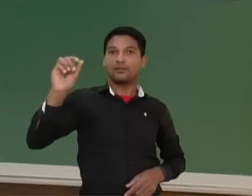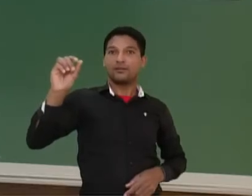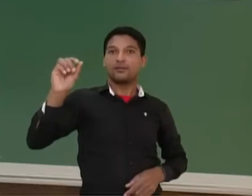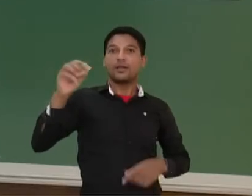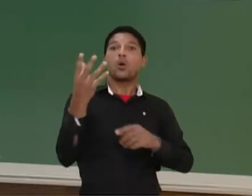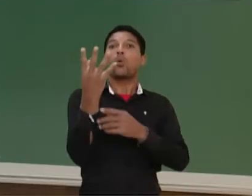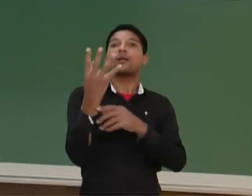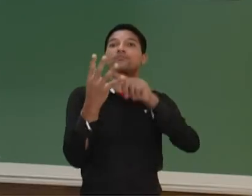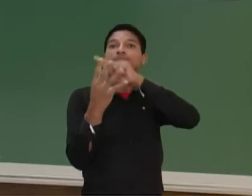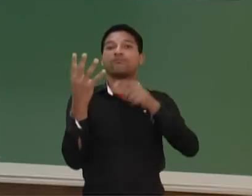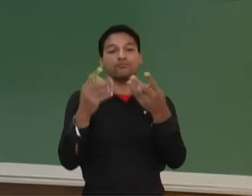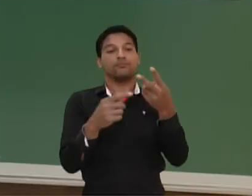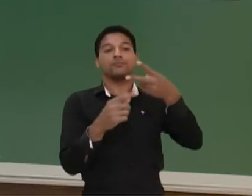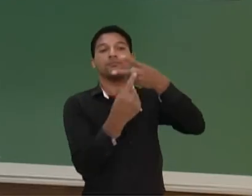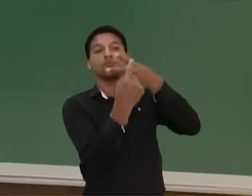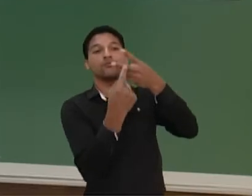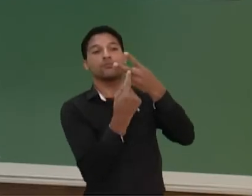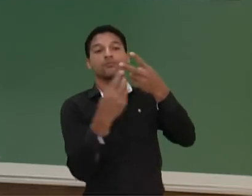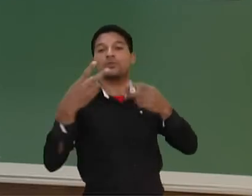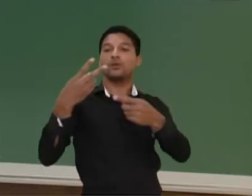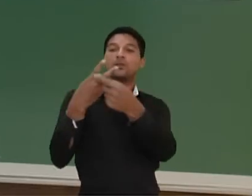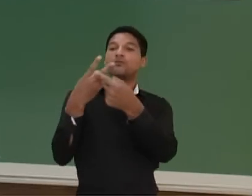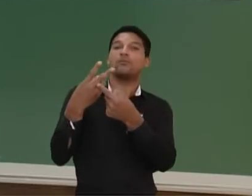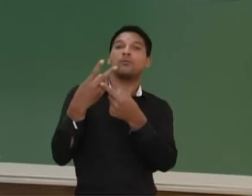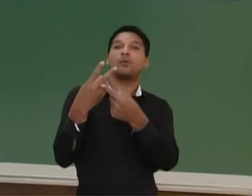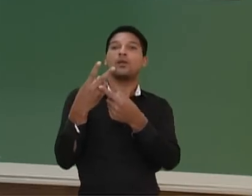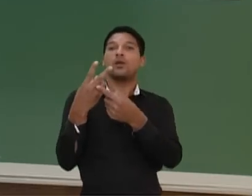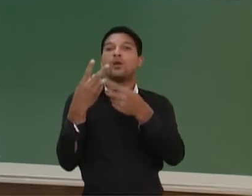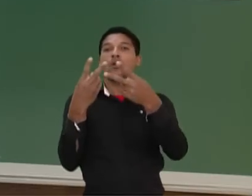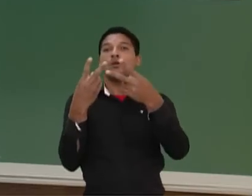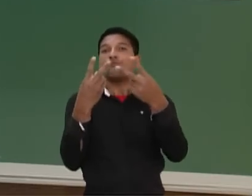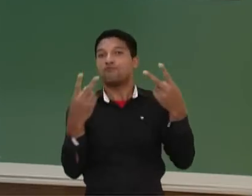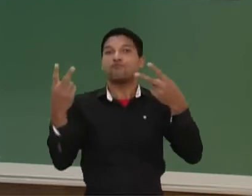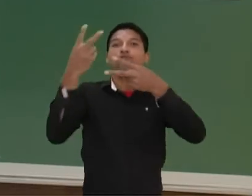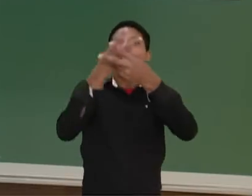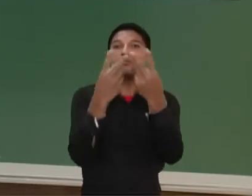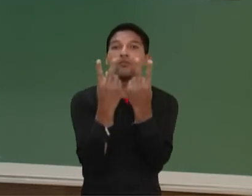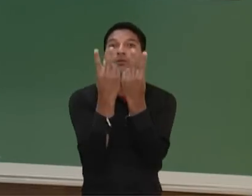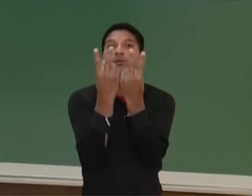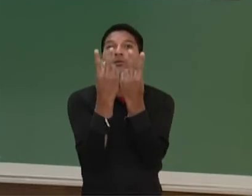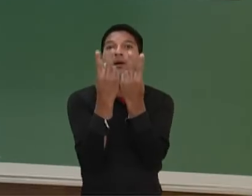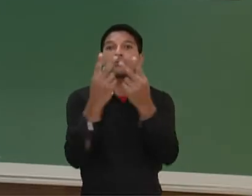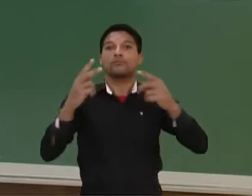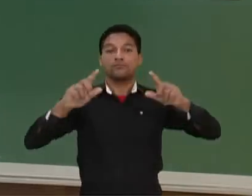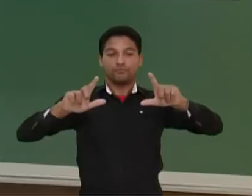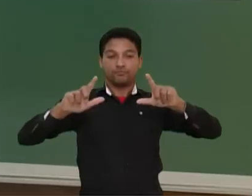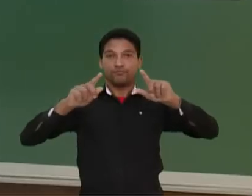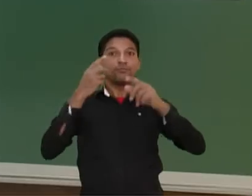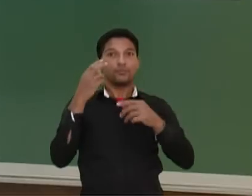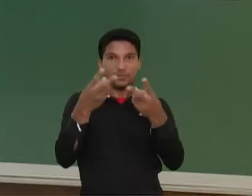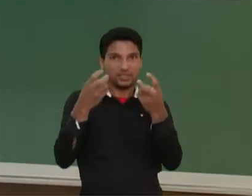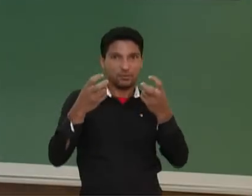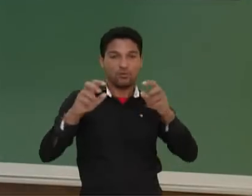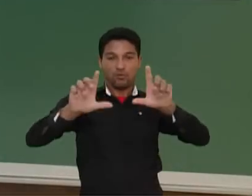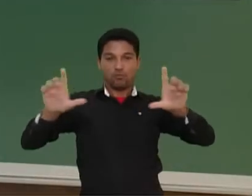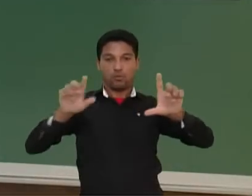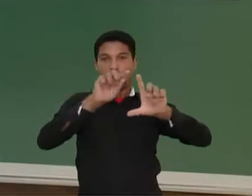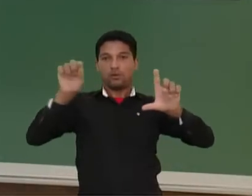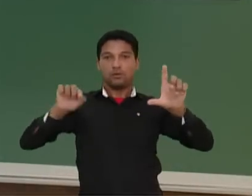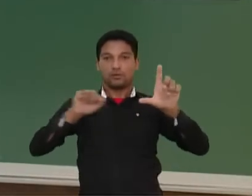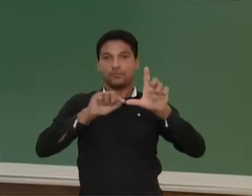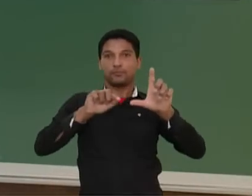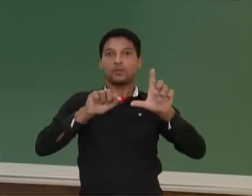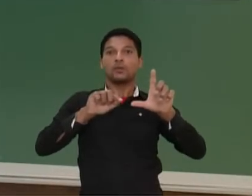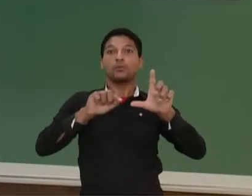o retângulo é um paralelogramo que tem os 4 lados iguais, certo? Os 4 ângulos iguais, certo? E o quadrado é um tipo especial